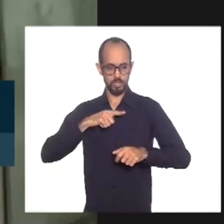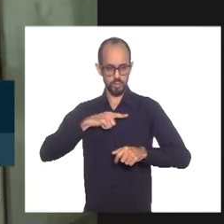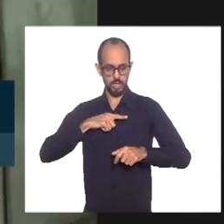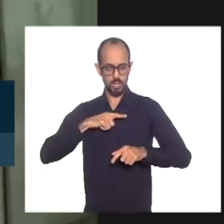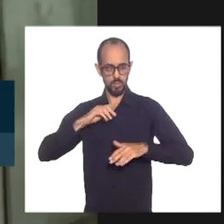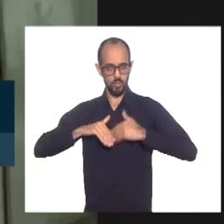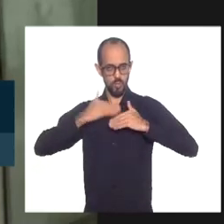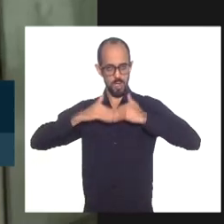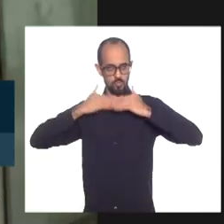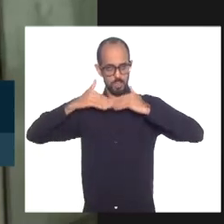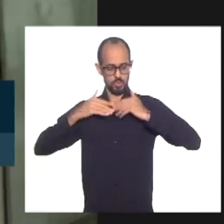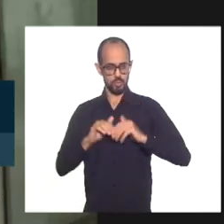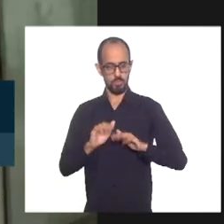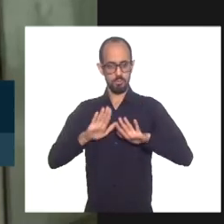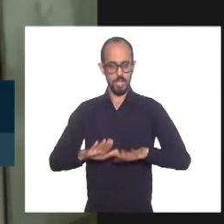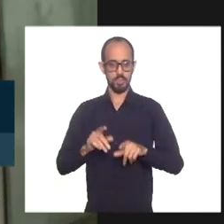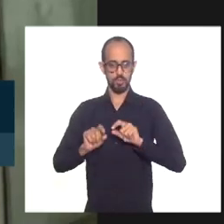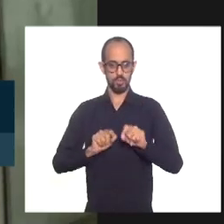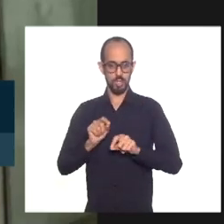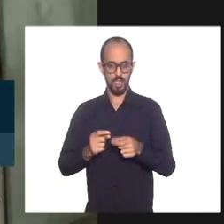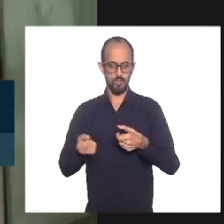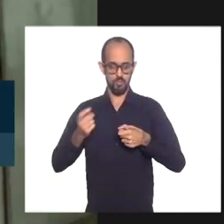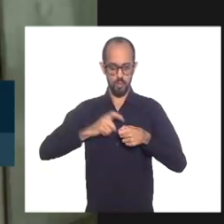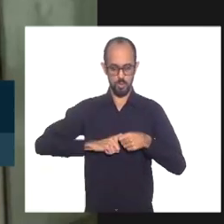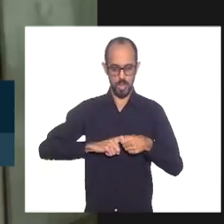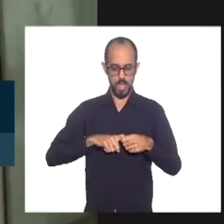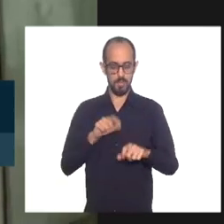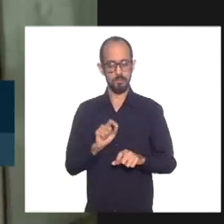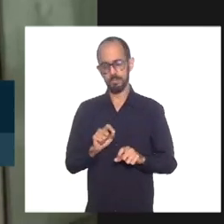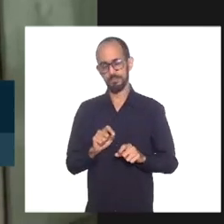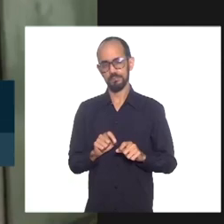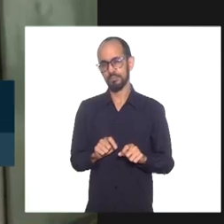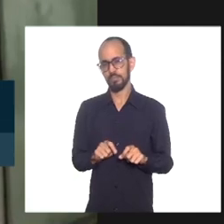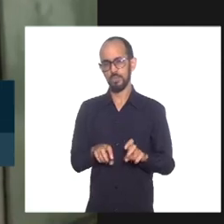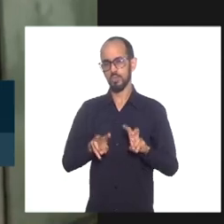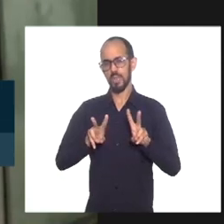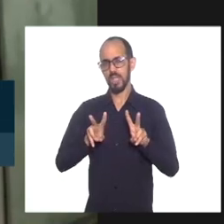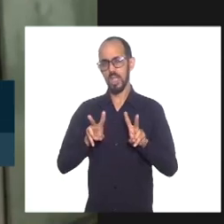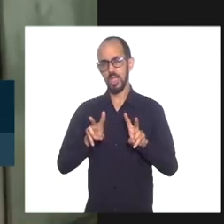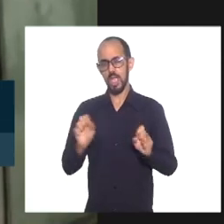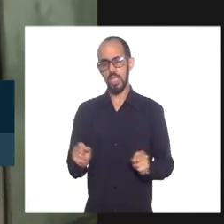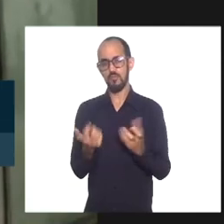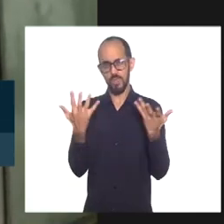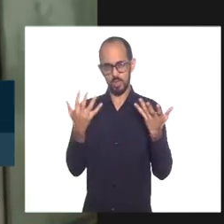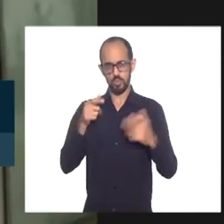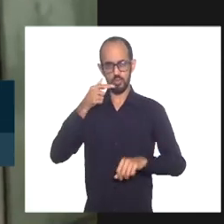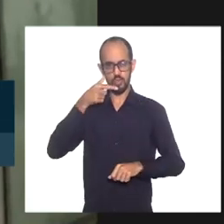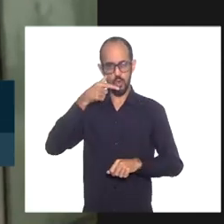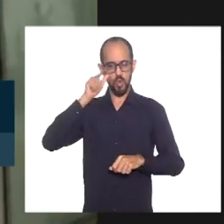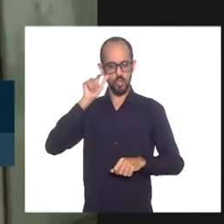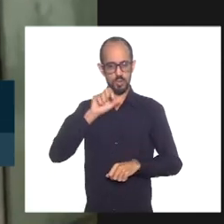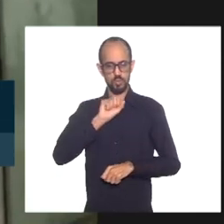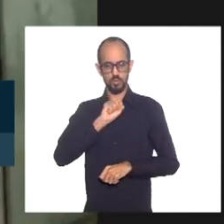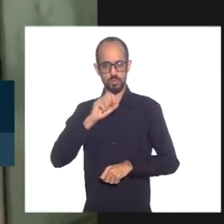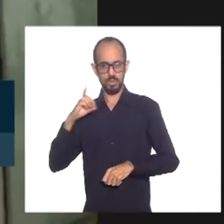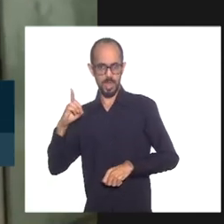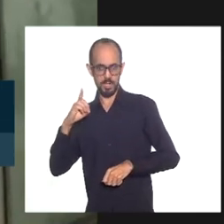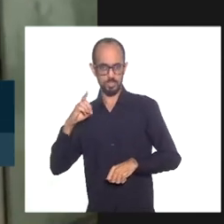avanço. Mas o que, voltando para aquele, para o evento de ontem do Sudeste